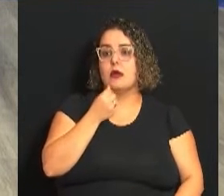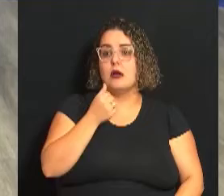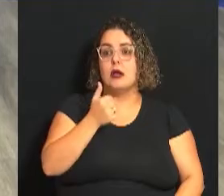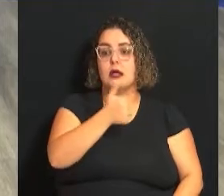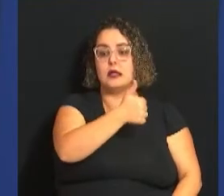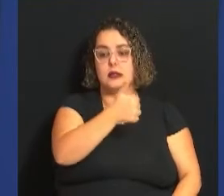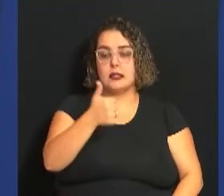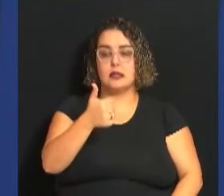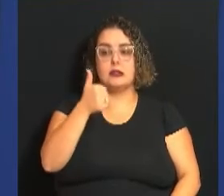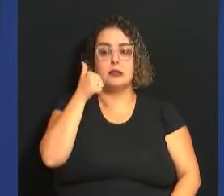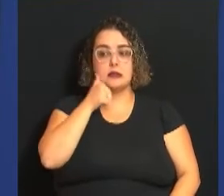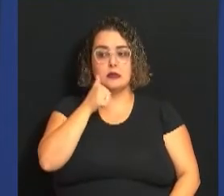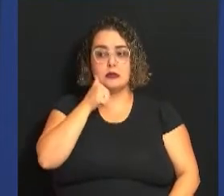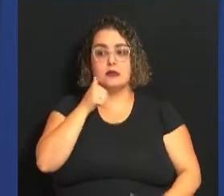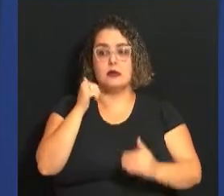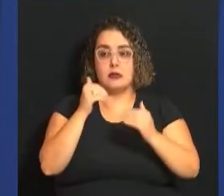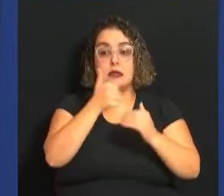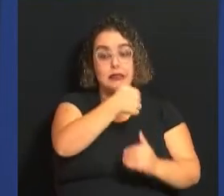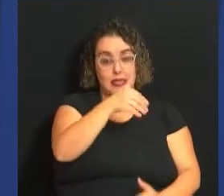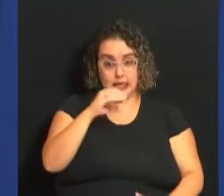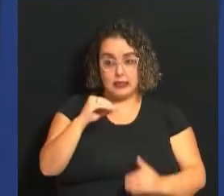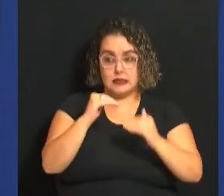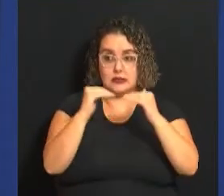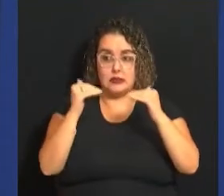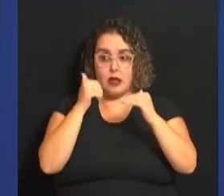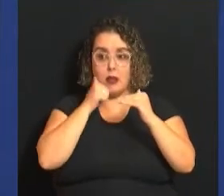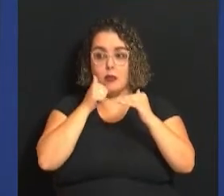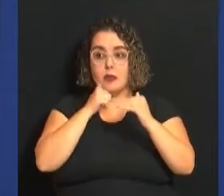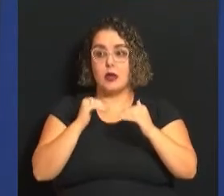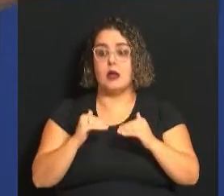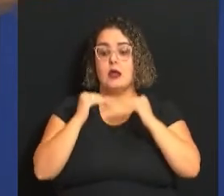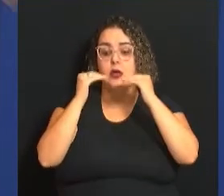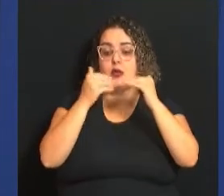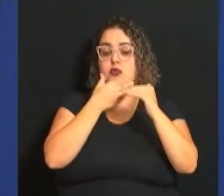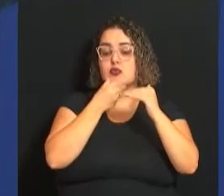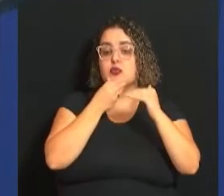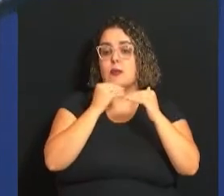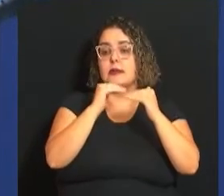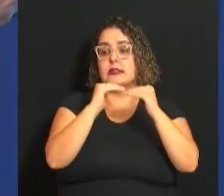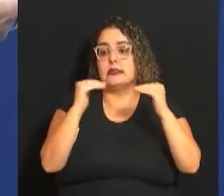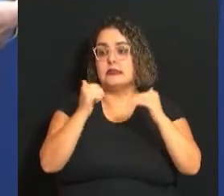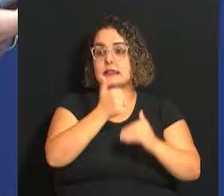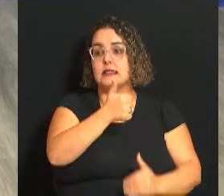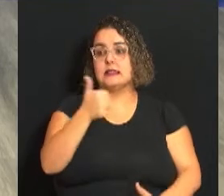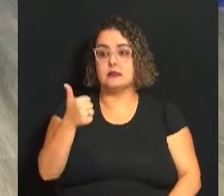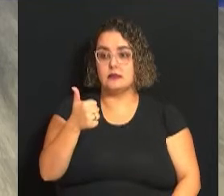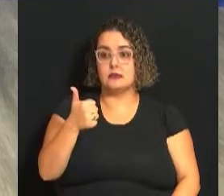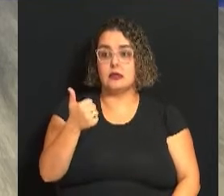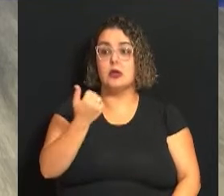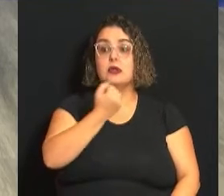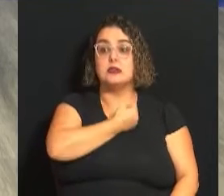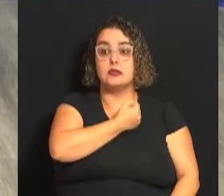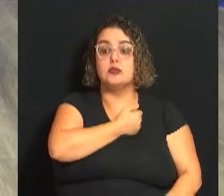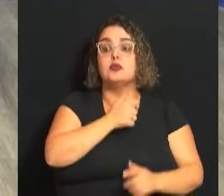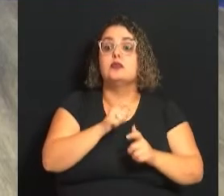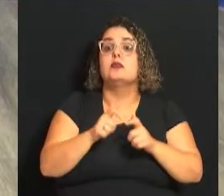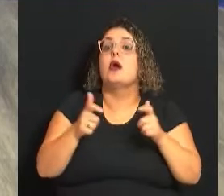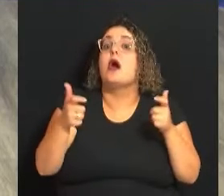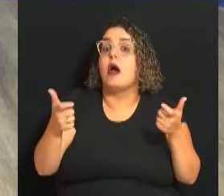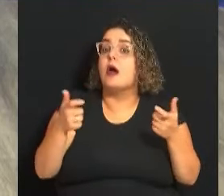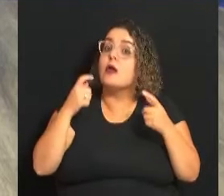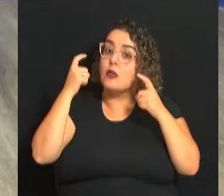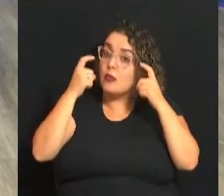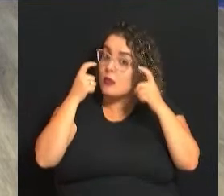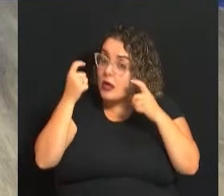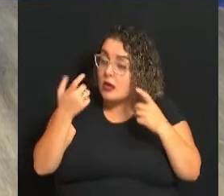10ª posição, e nos homens em 11ª. Como o senhor disse, né? São números bem altos e acaba preocupando,